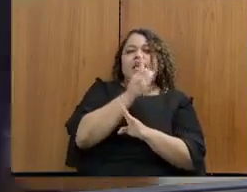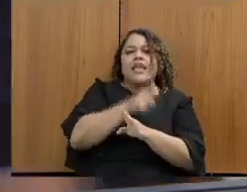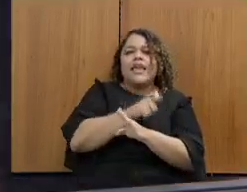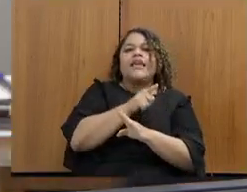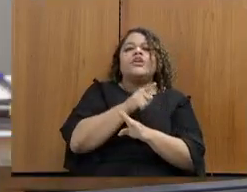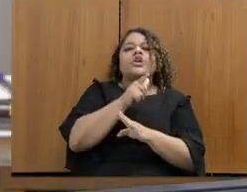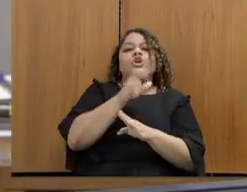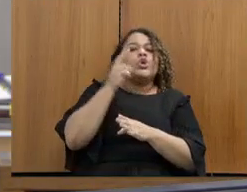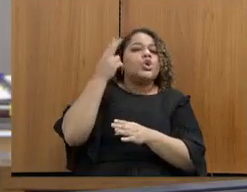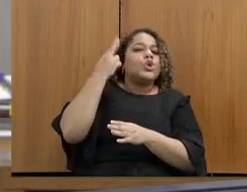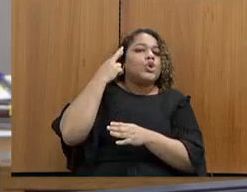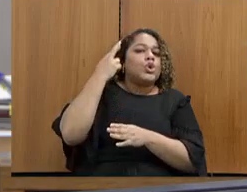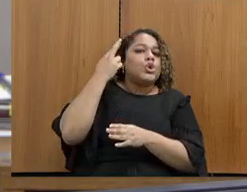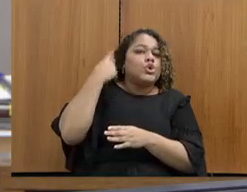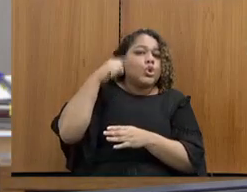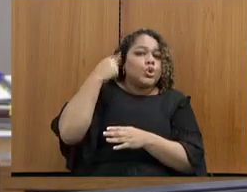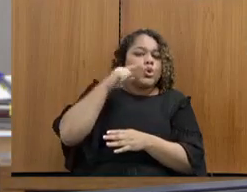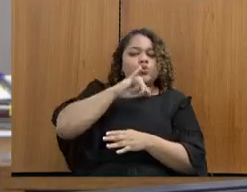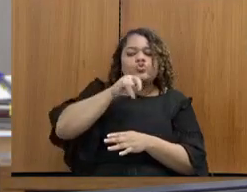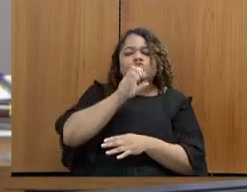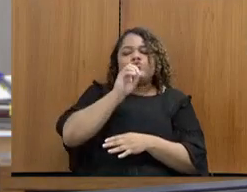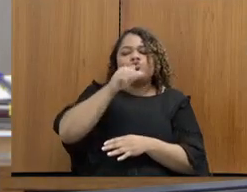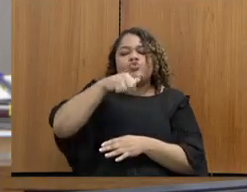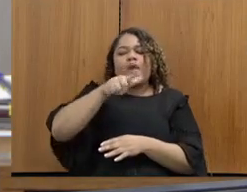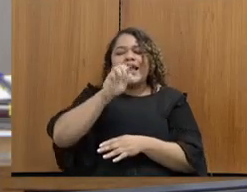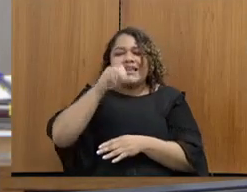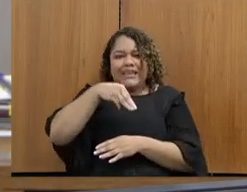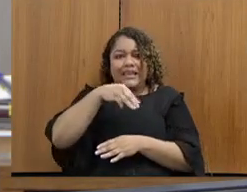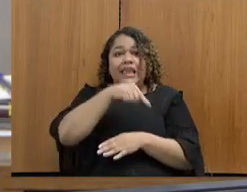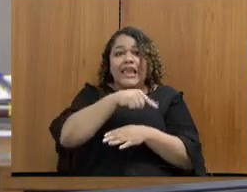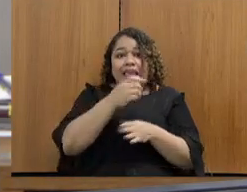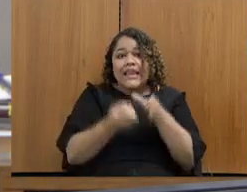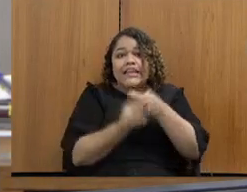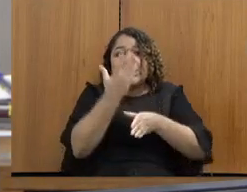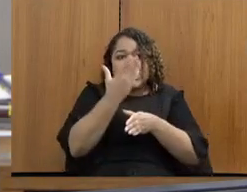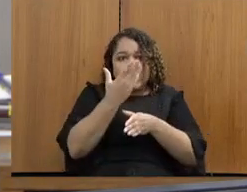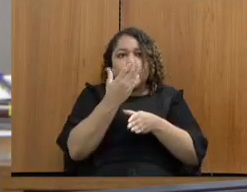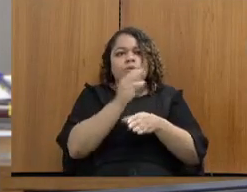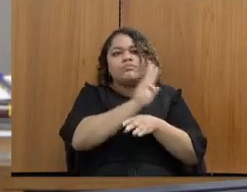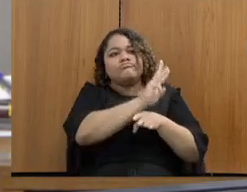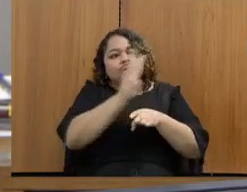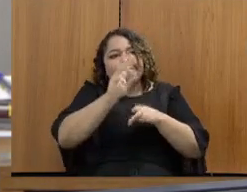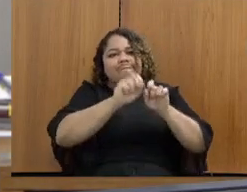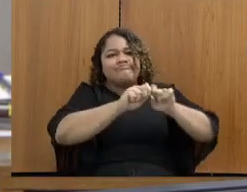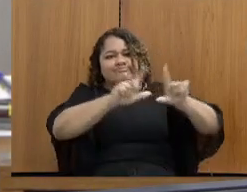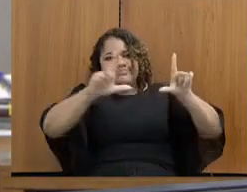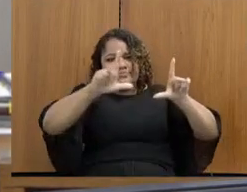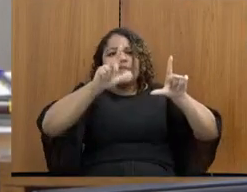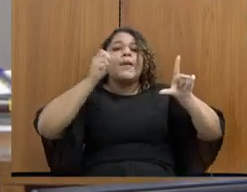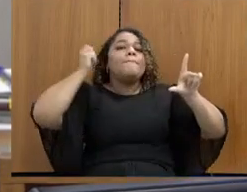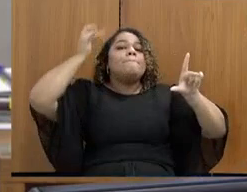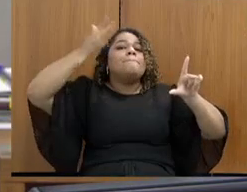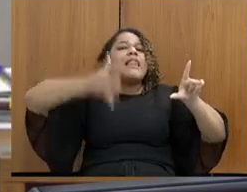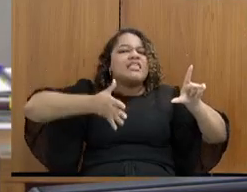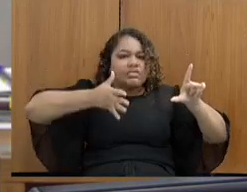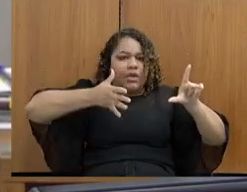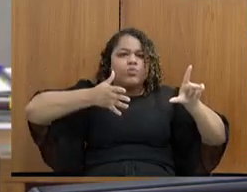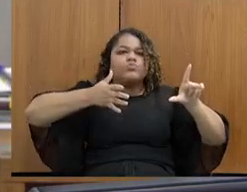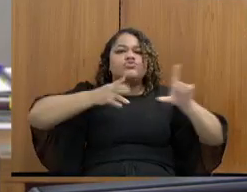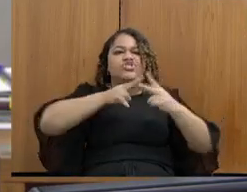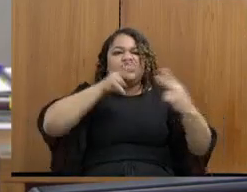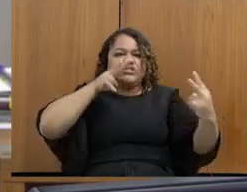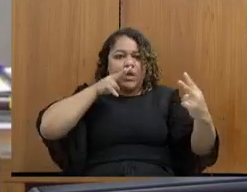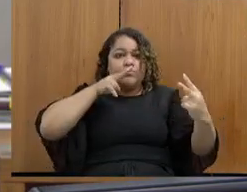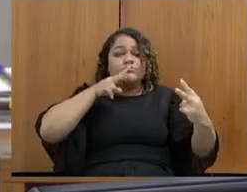esse plantão digital tem trazido uma dor de cabeça enorme para vítimas testemunhas